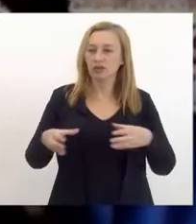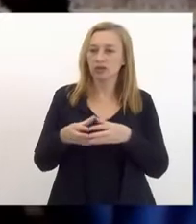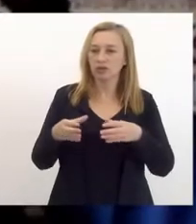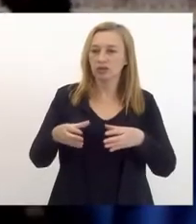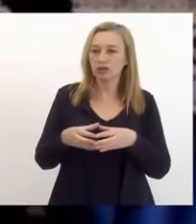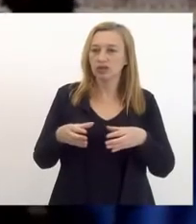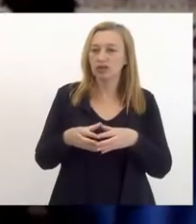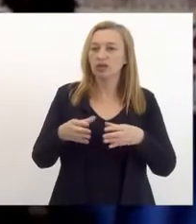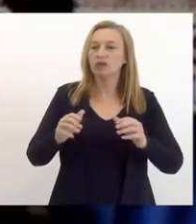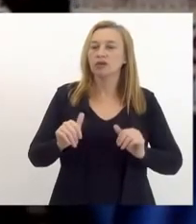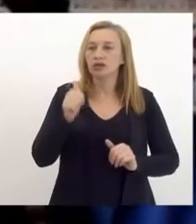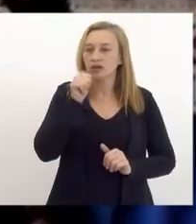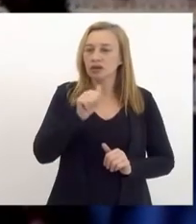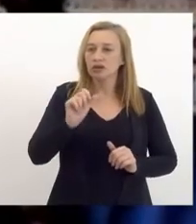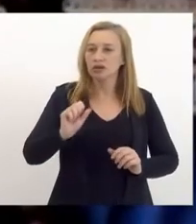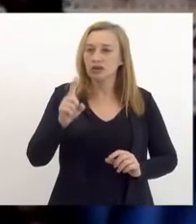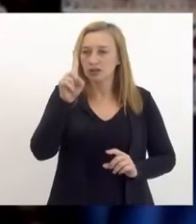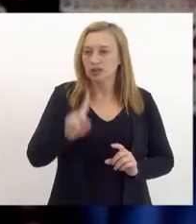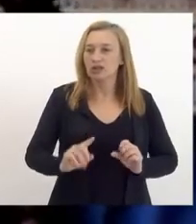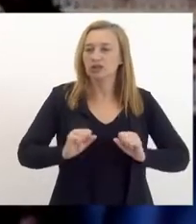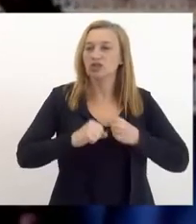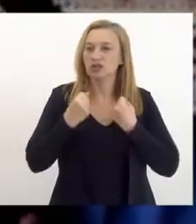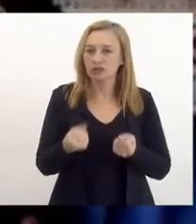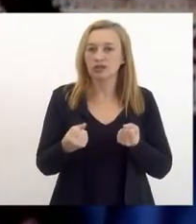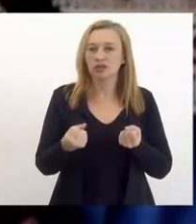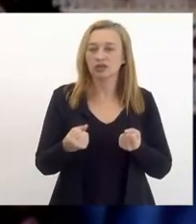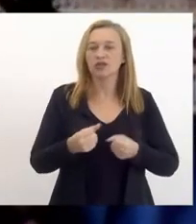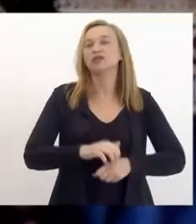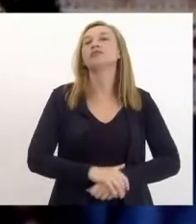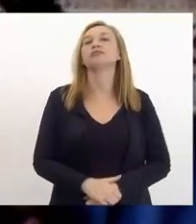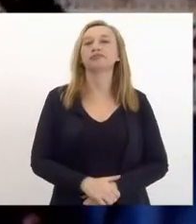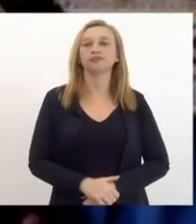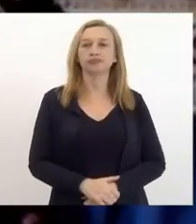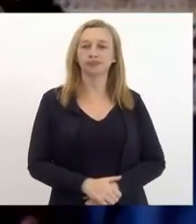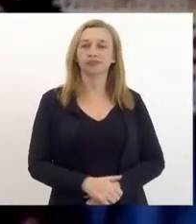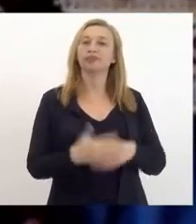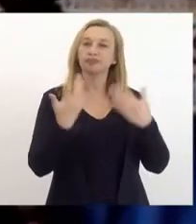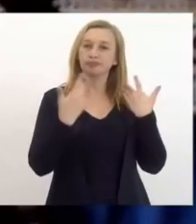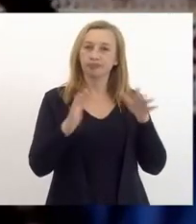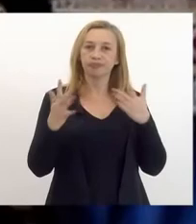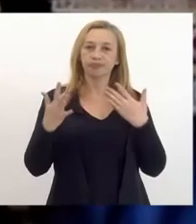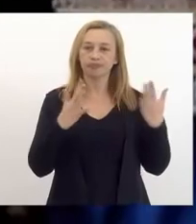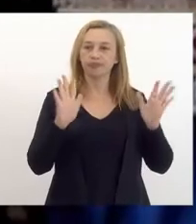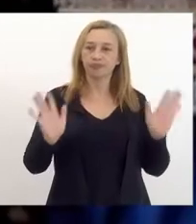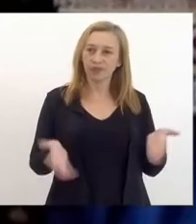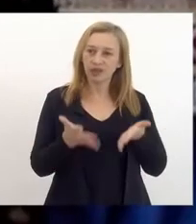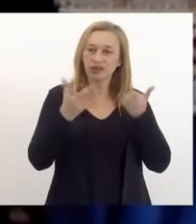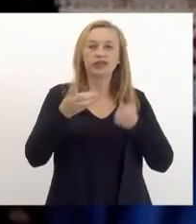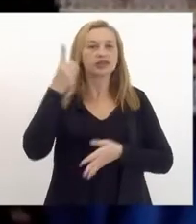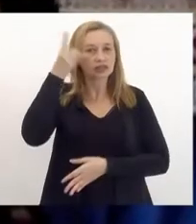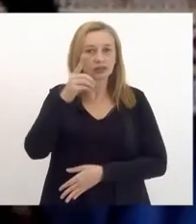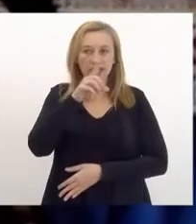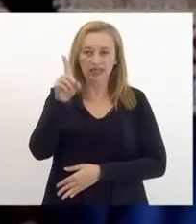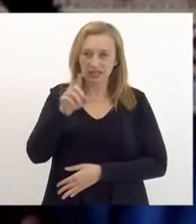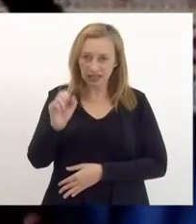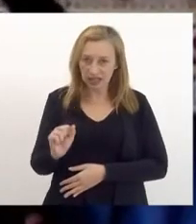audiência conjunta com a Comissão de Defesa dos Direitos da Mulher. Quero parabenizar a iniciativa da deputada